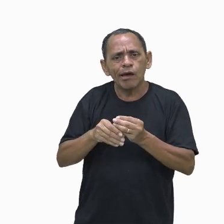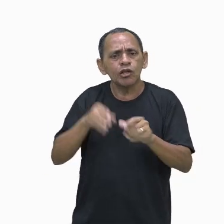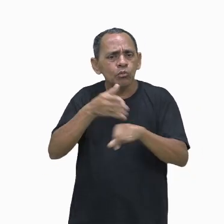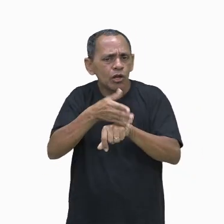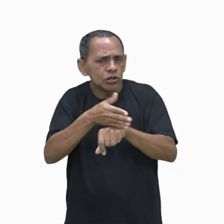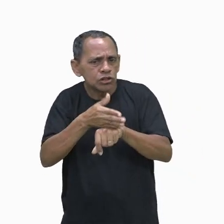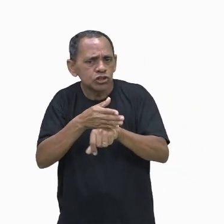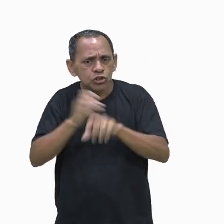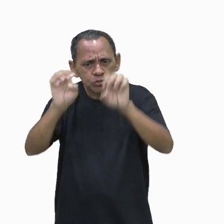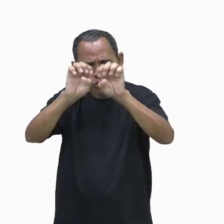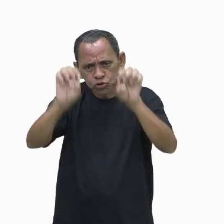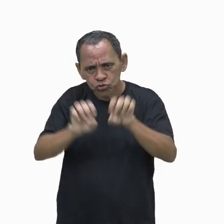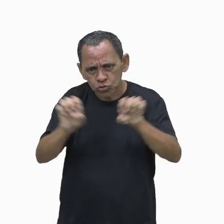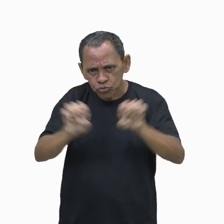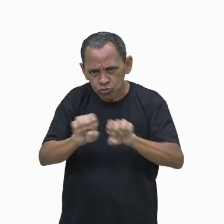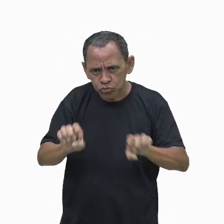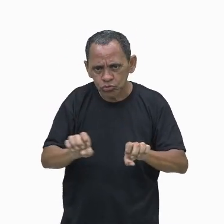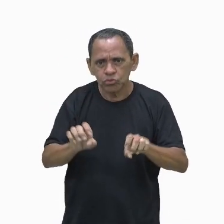dos nucleotídeos.